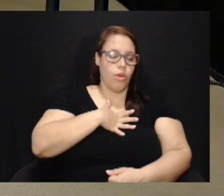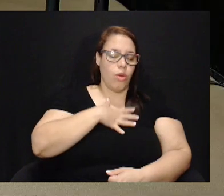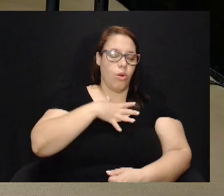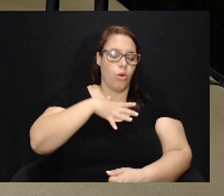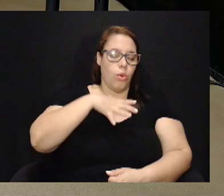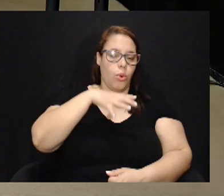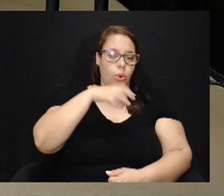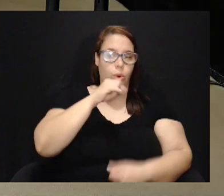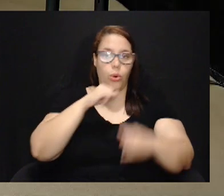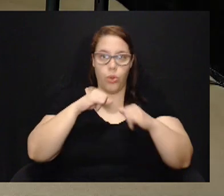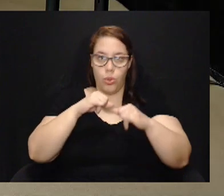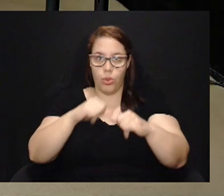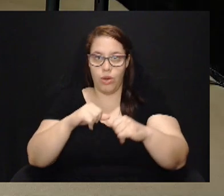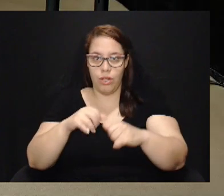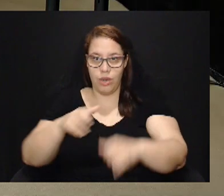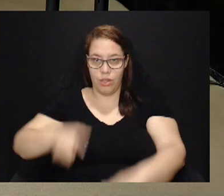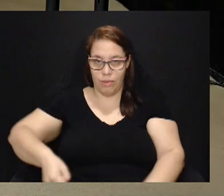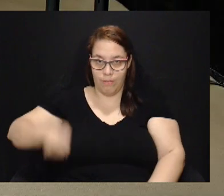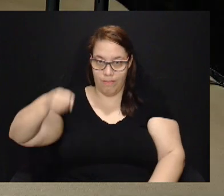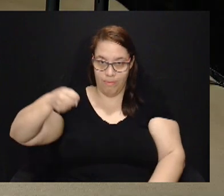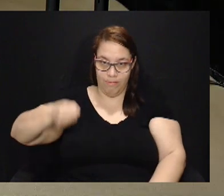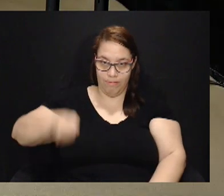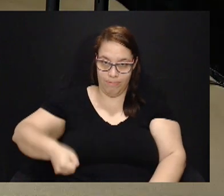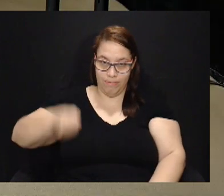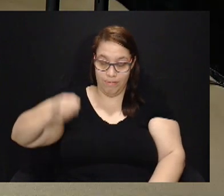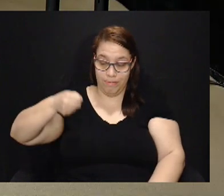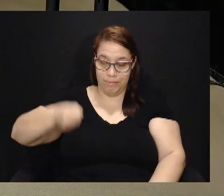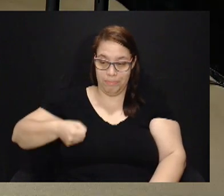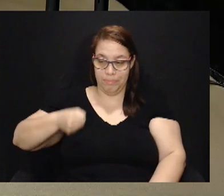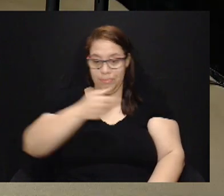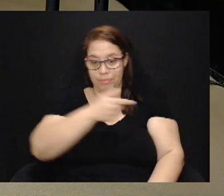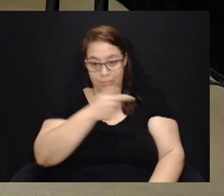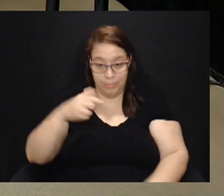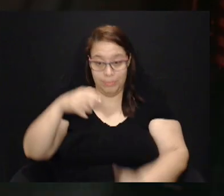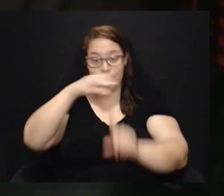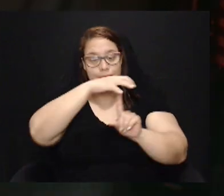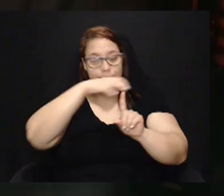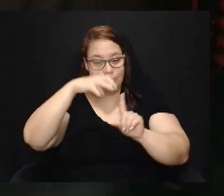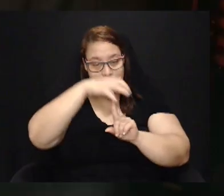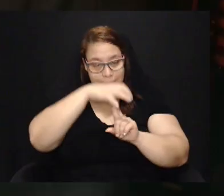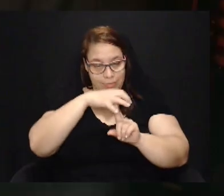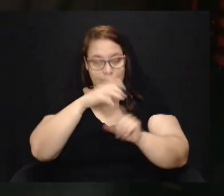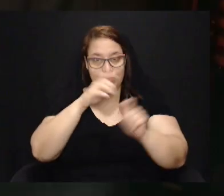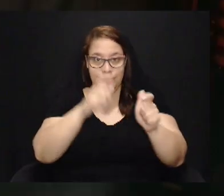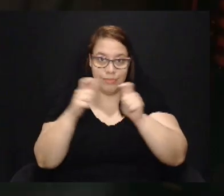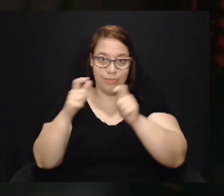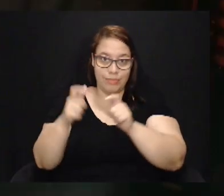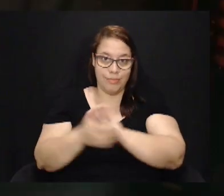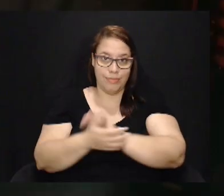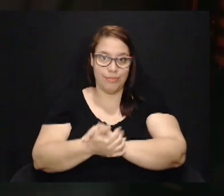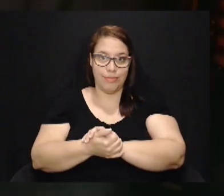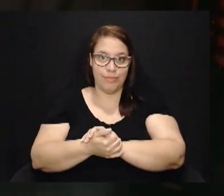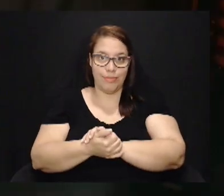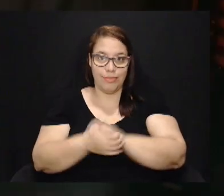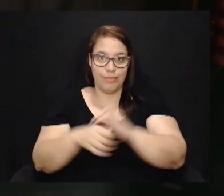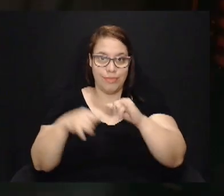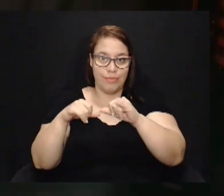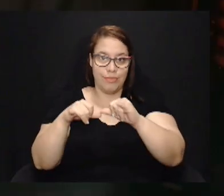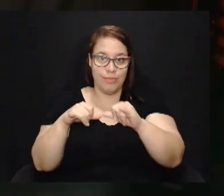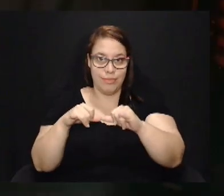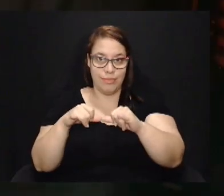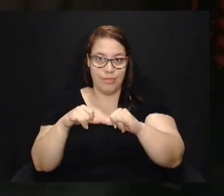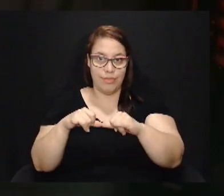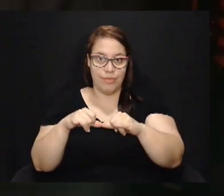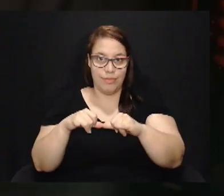não mais, só cestinha, entendeu? E semanal e na feira. Exato. Tem locais do supermercado que eu nem passo. Assim, eu vou, é